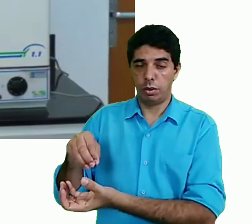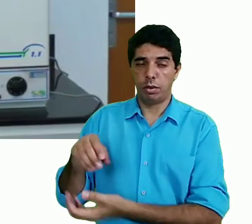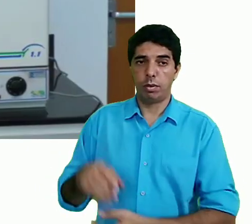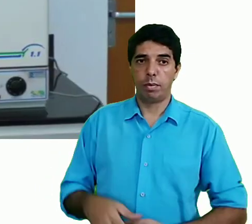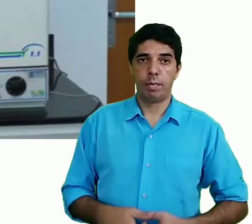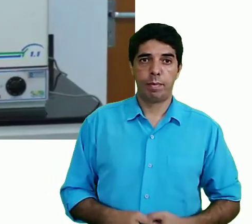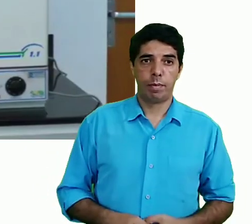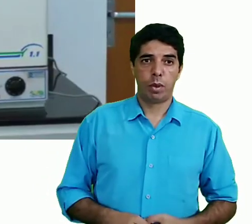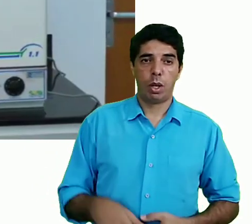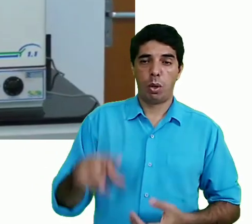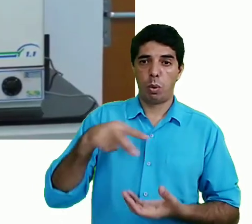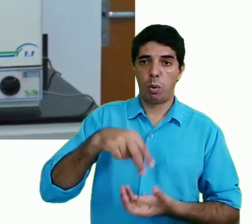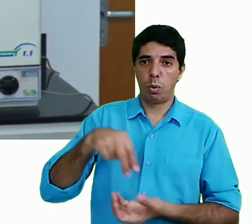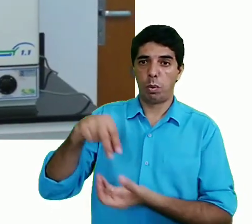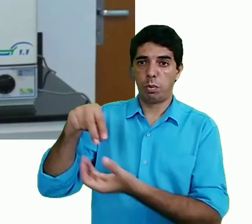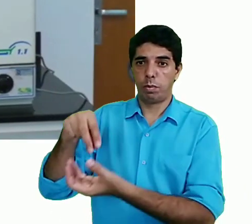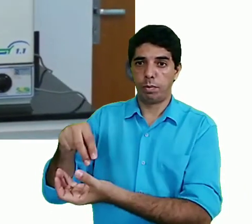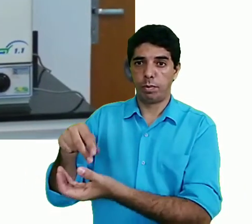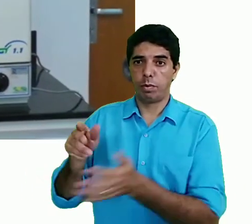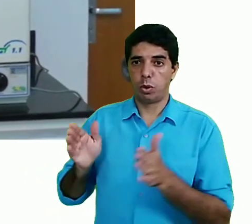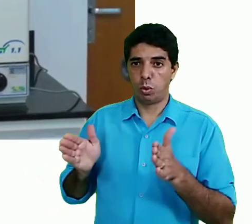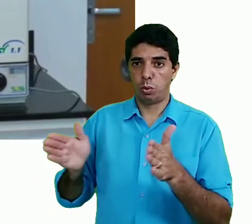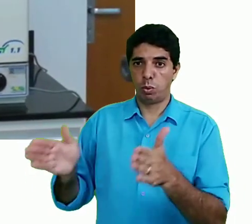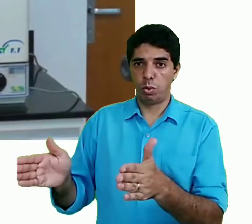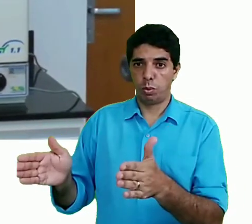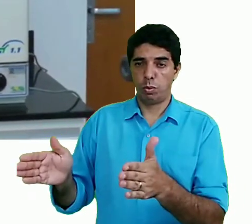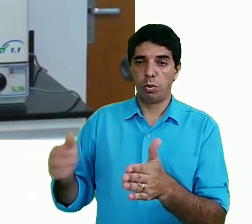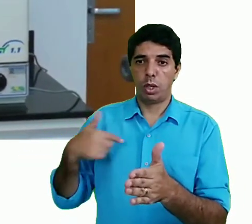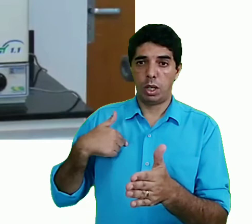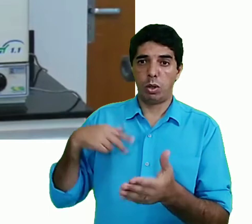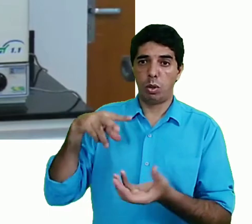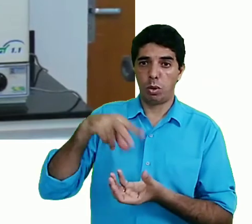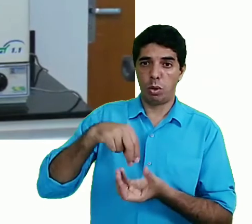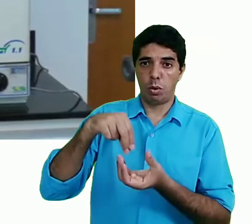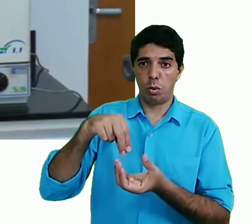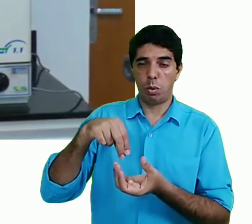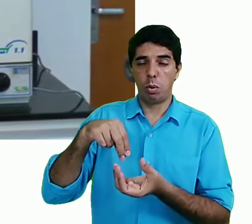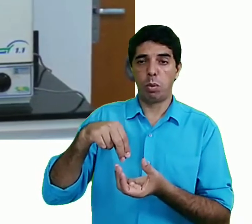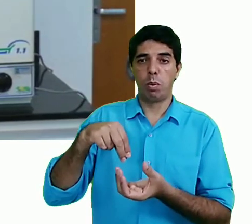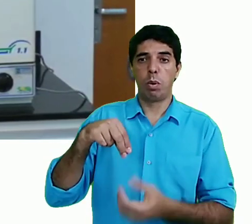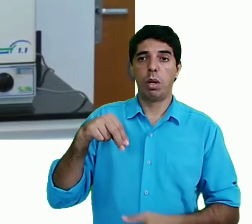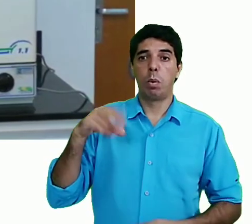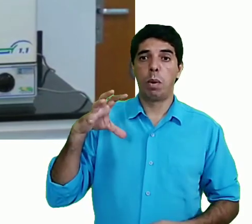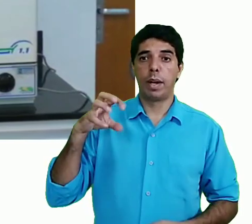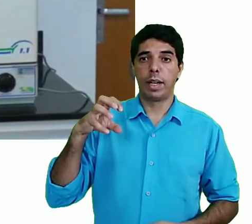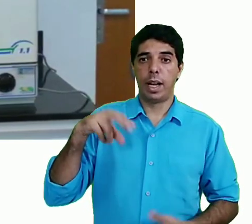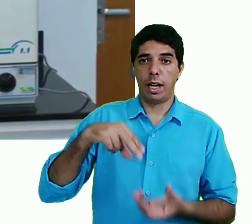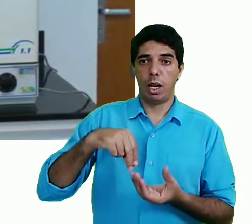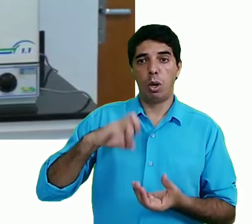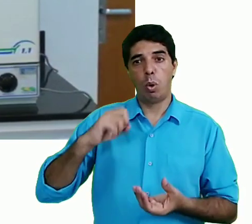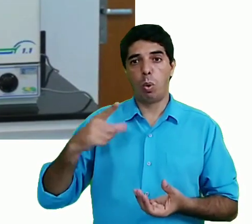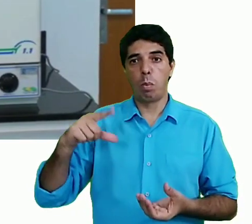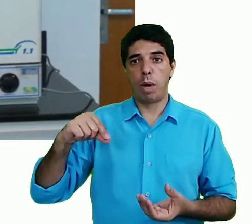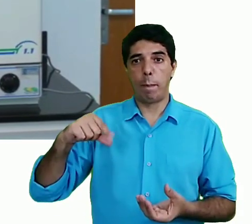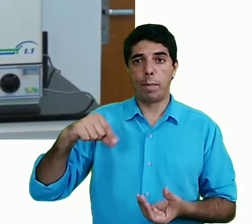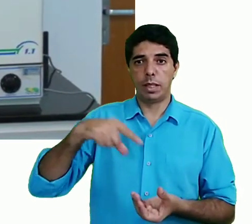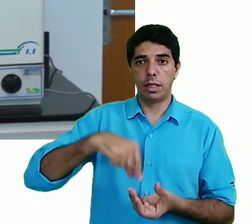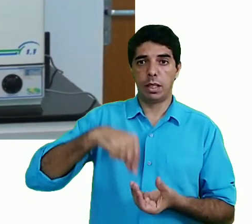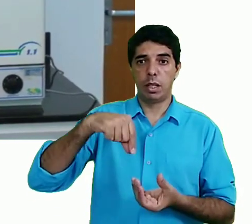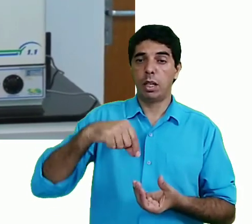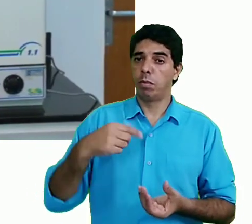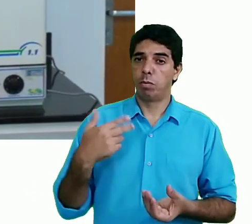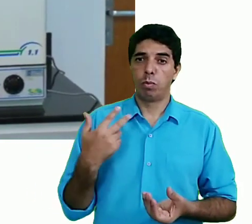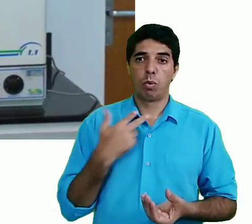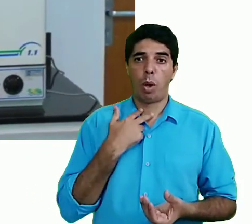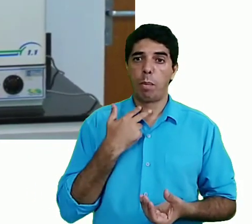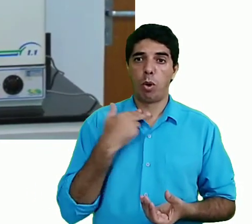O cadinho, ele tem que ser levado para a estufa. Eu estou utilizando uma garra, mas pode ser uma pinça, para que as mãos não